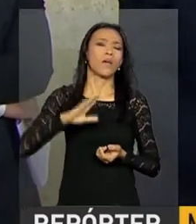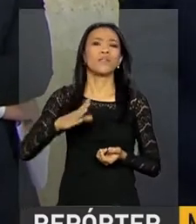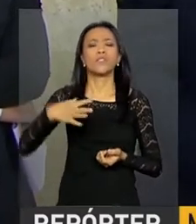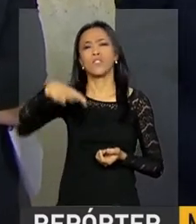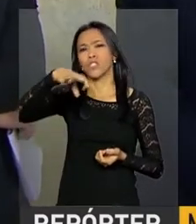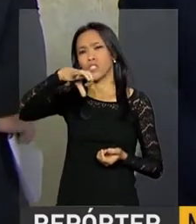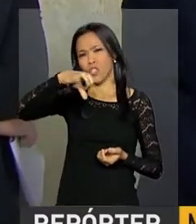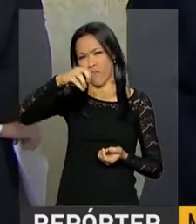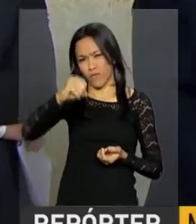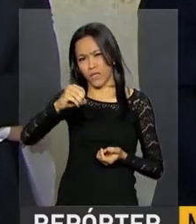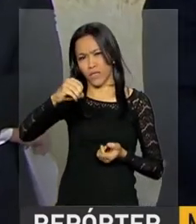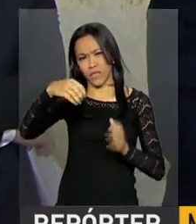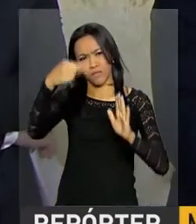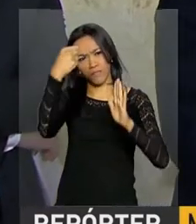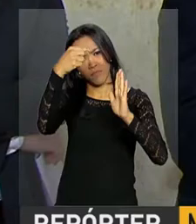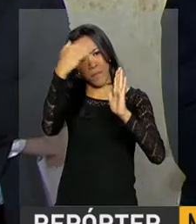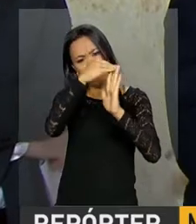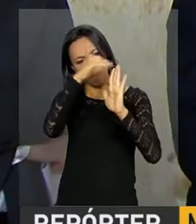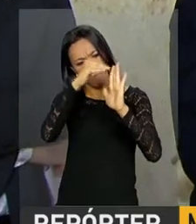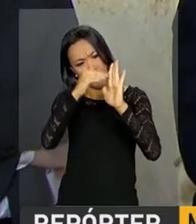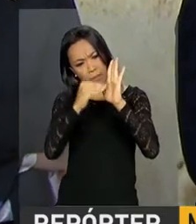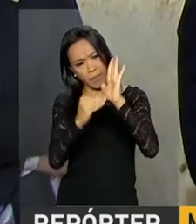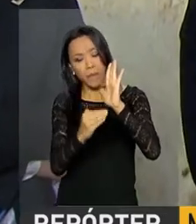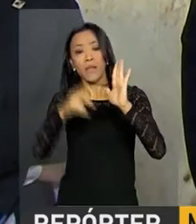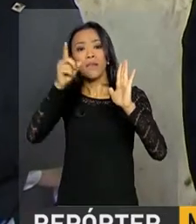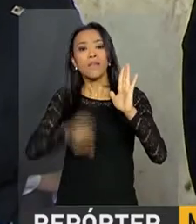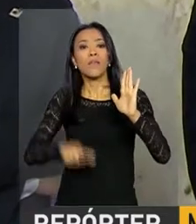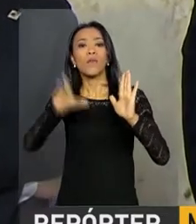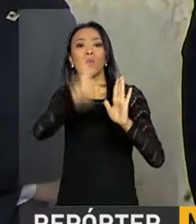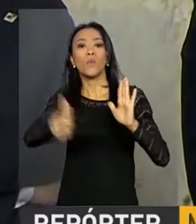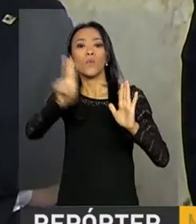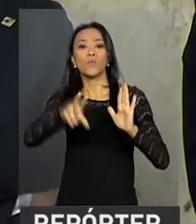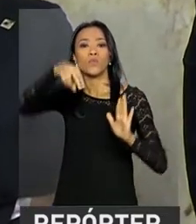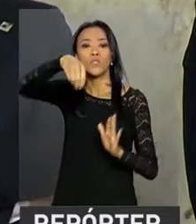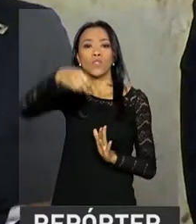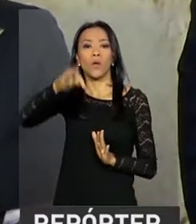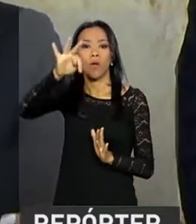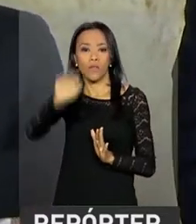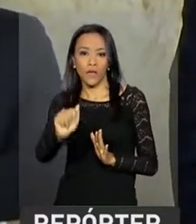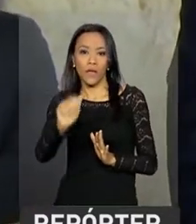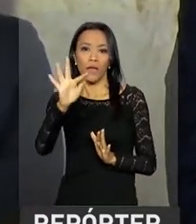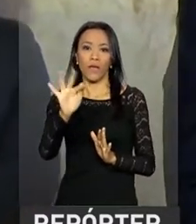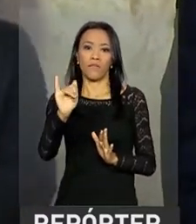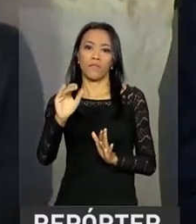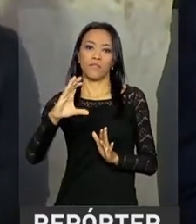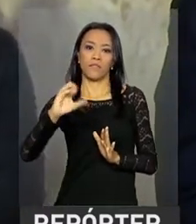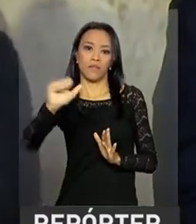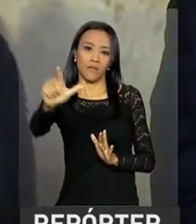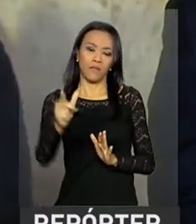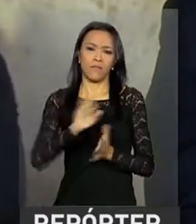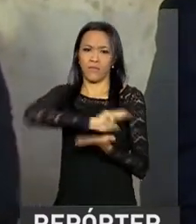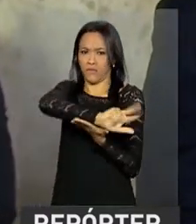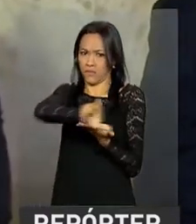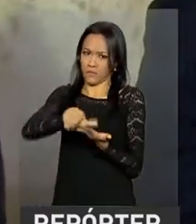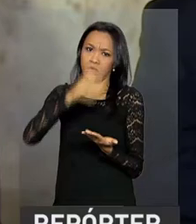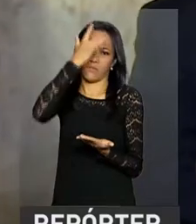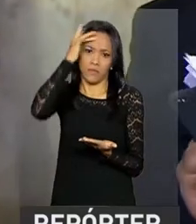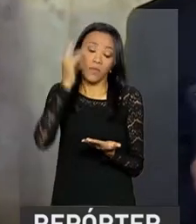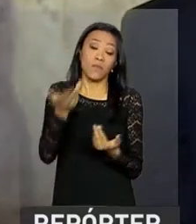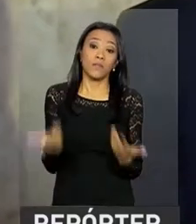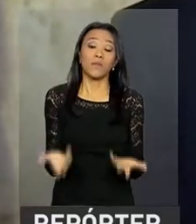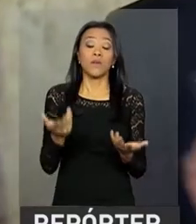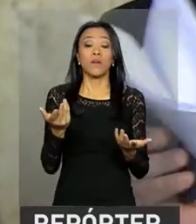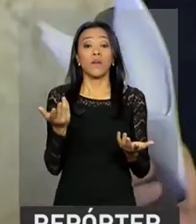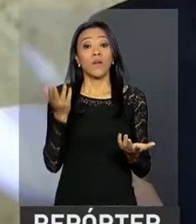itens a fiscalização é feita por nota fiscal de compras individuais de vários fornecedores agora como são